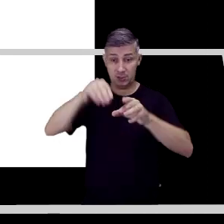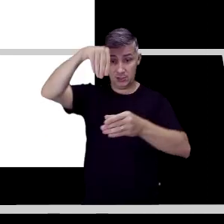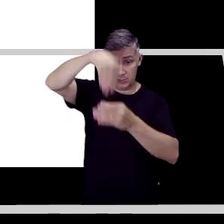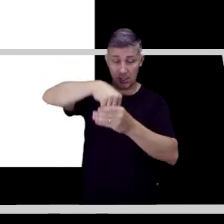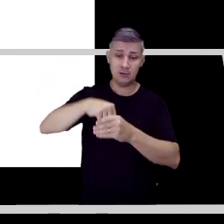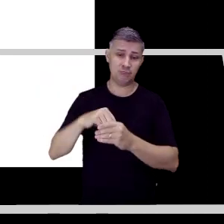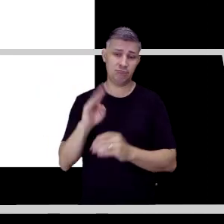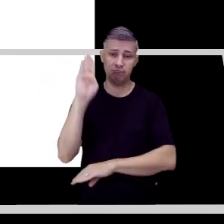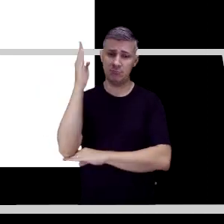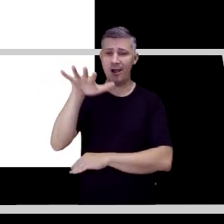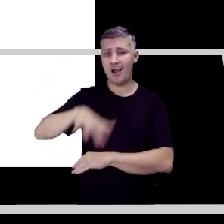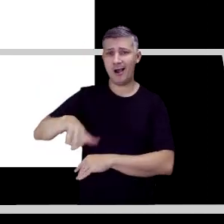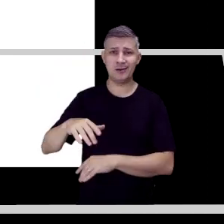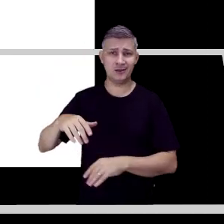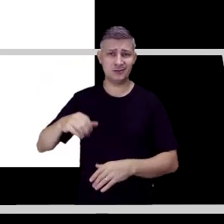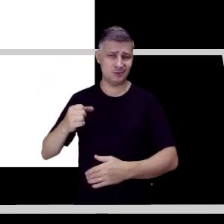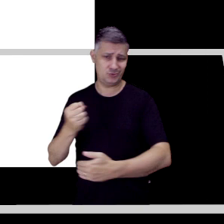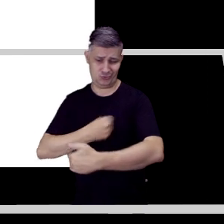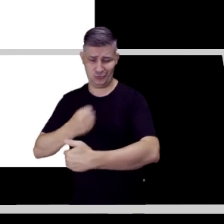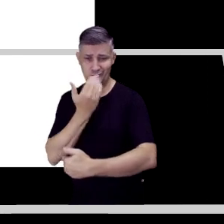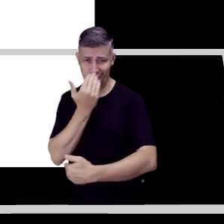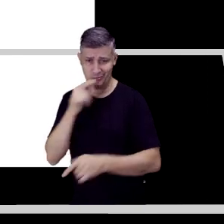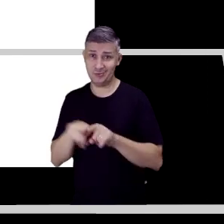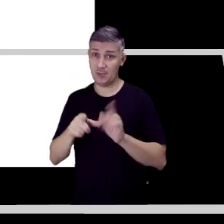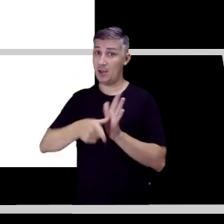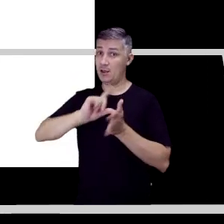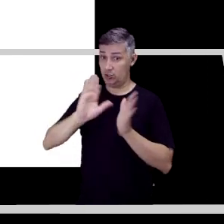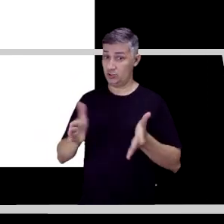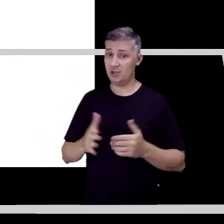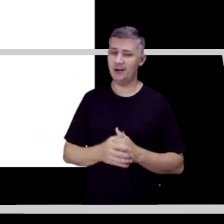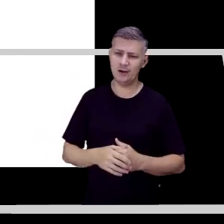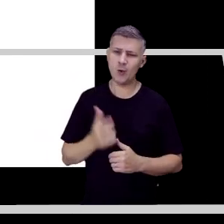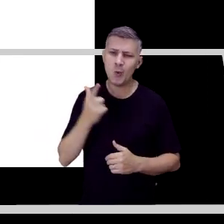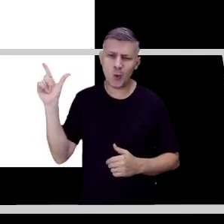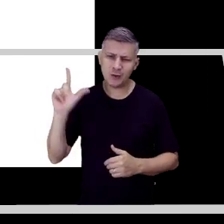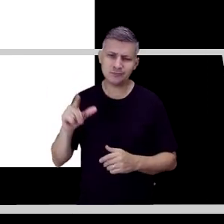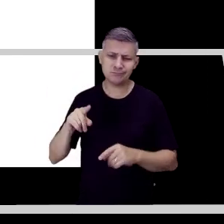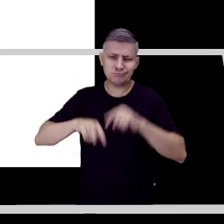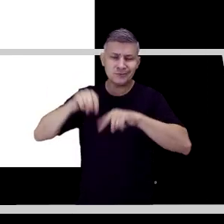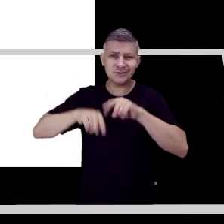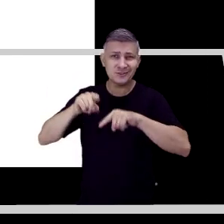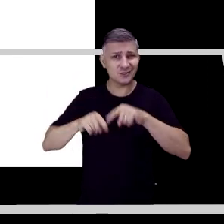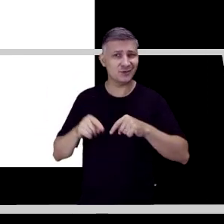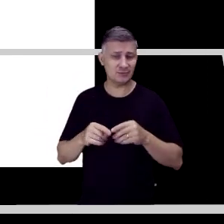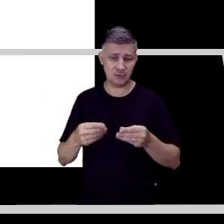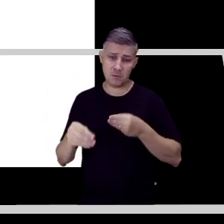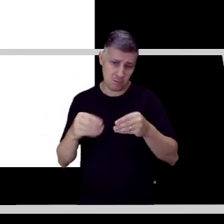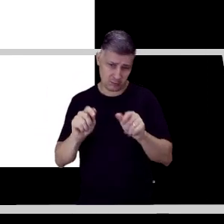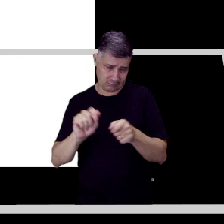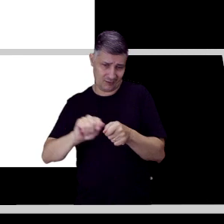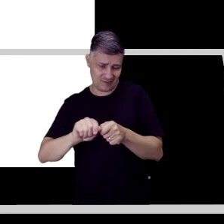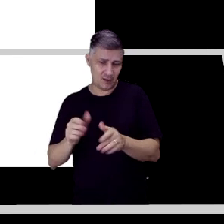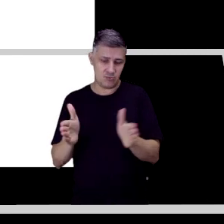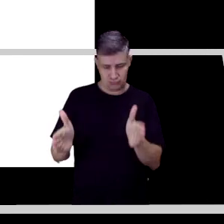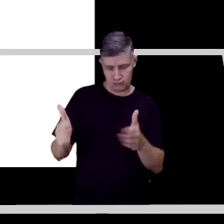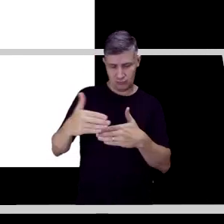os módulos internos, que é basicamente a área molhada ali, que é também pré-fabricado, né, mas de light steel framing, que é um pouco mais